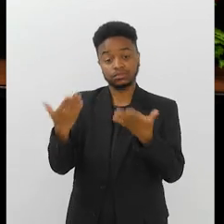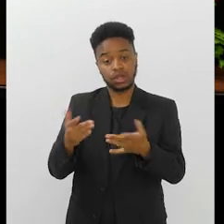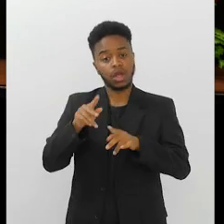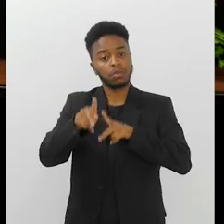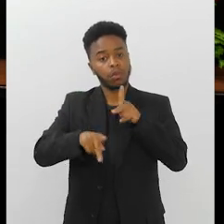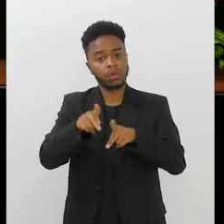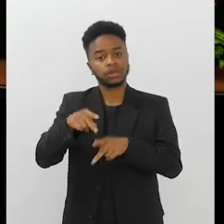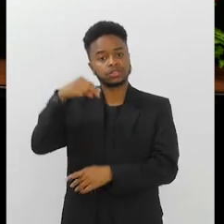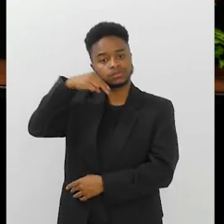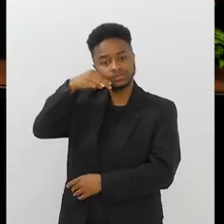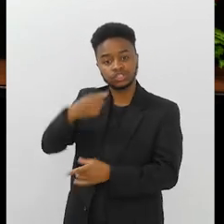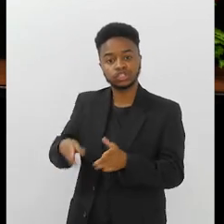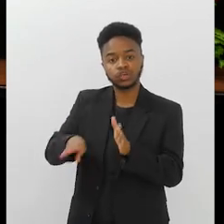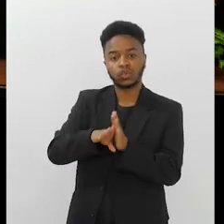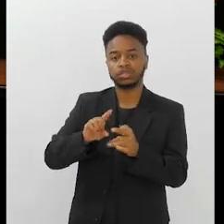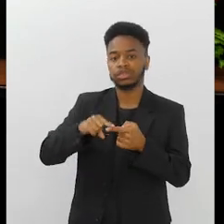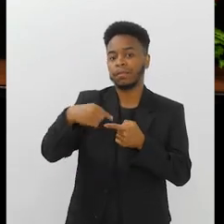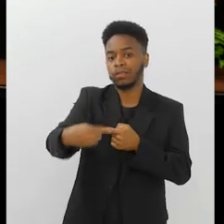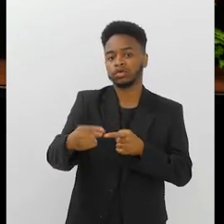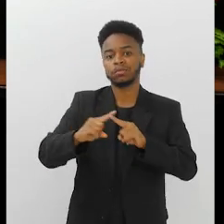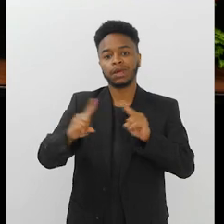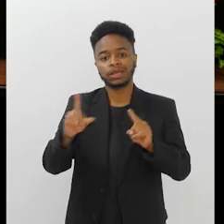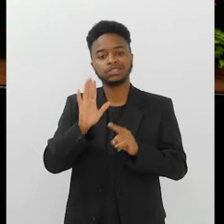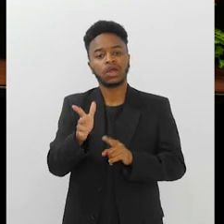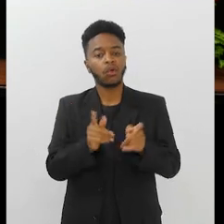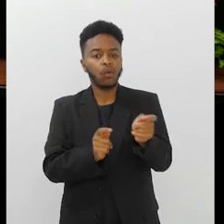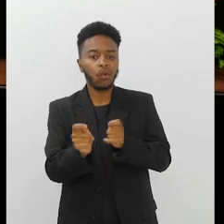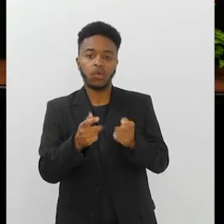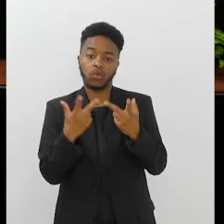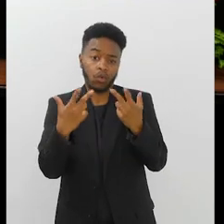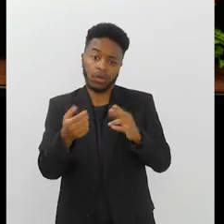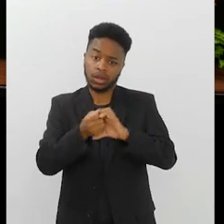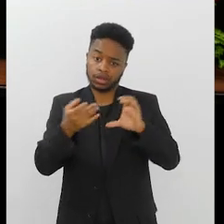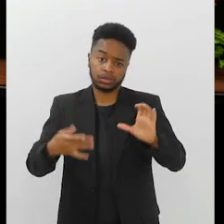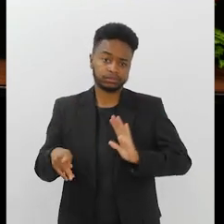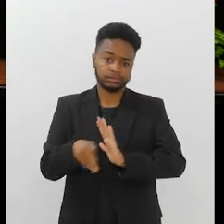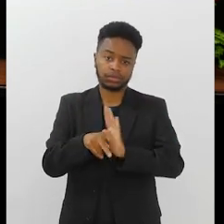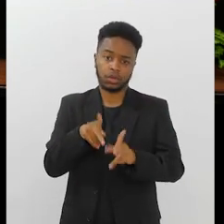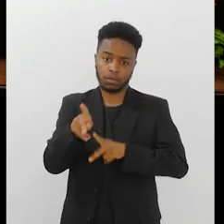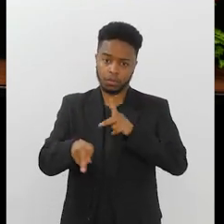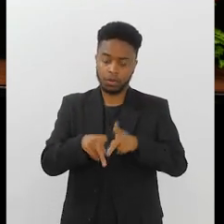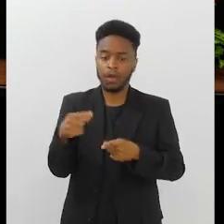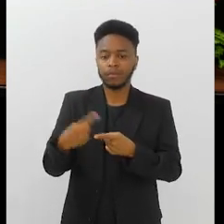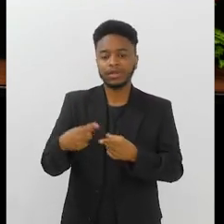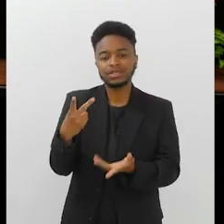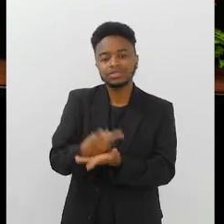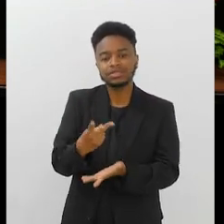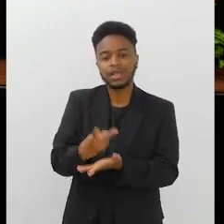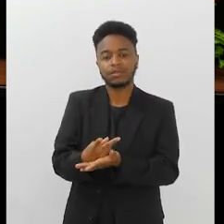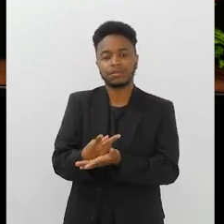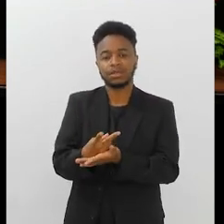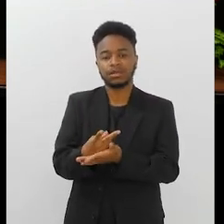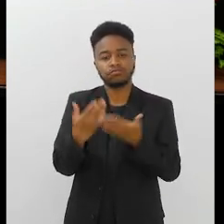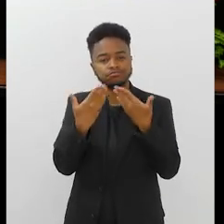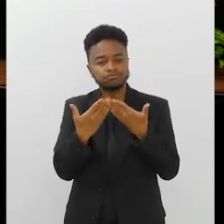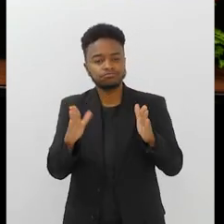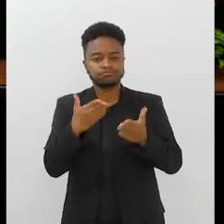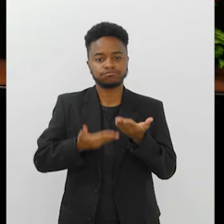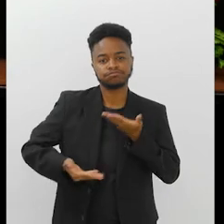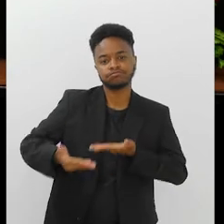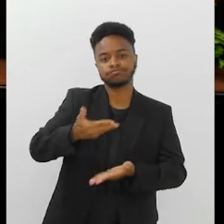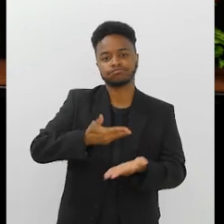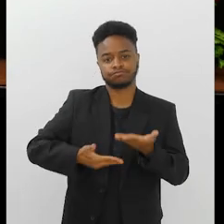chegou um tempo depois já chegou dominando vamos dizer assim como é a característica do povo um povo sempre muito aberto sempre muito